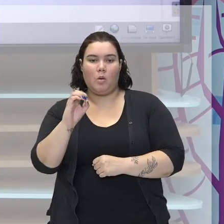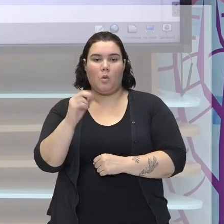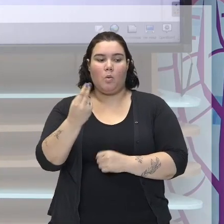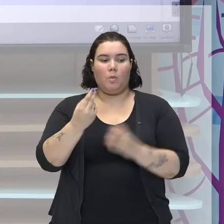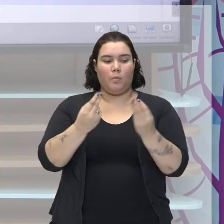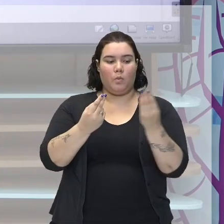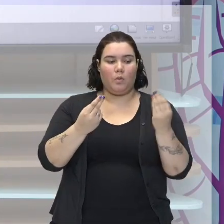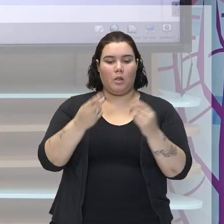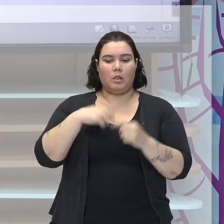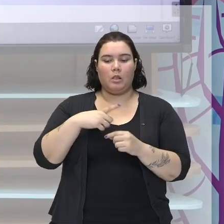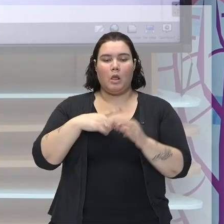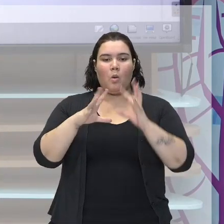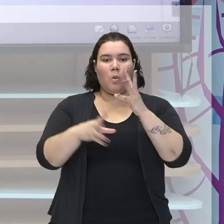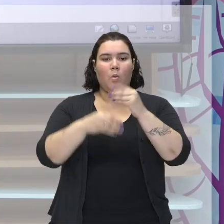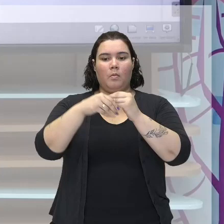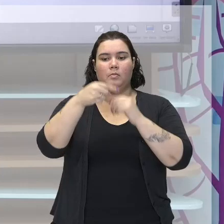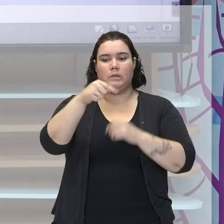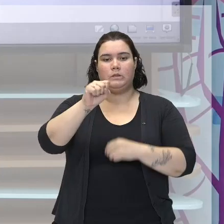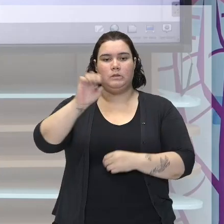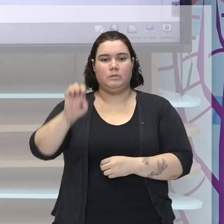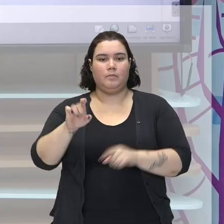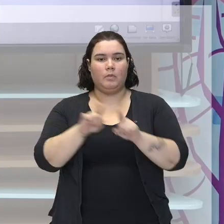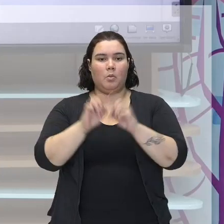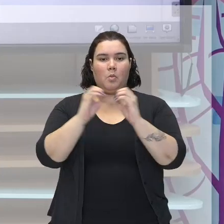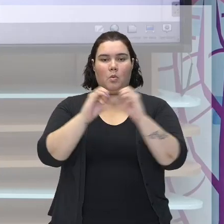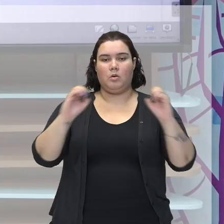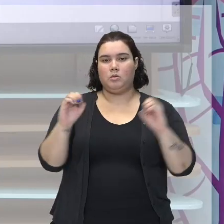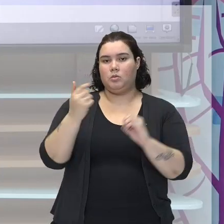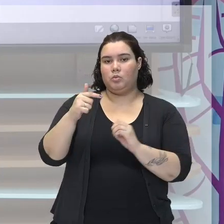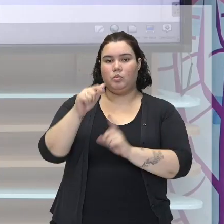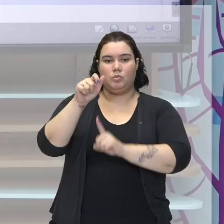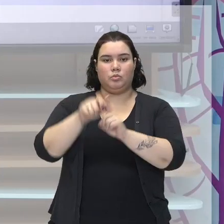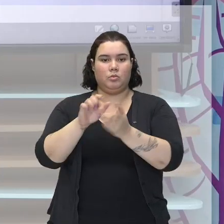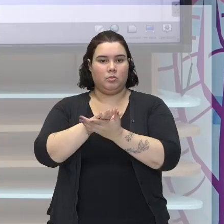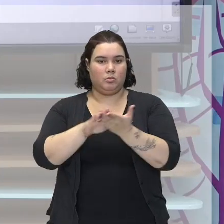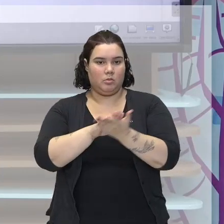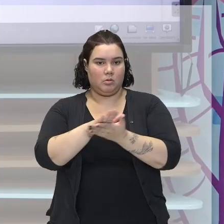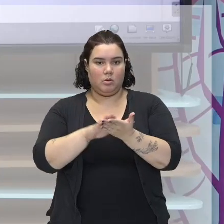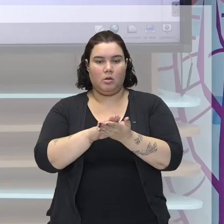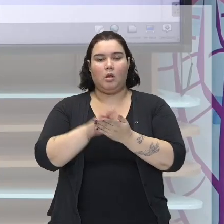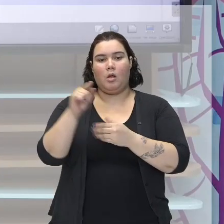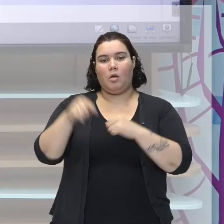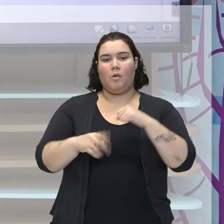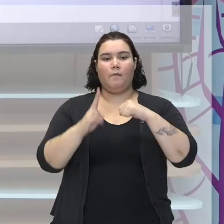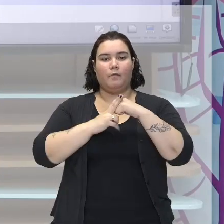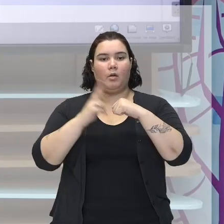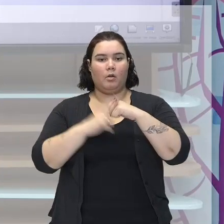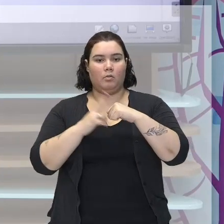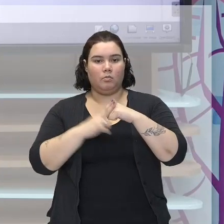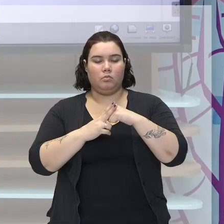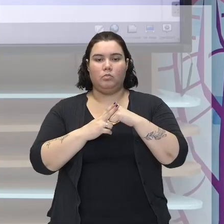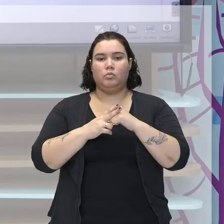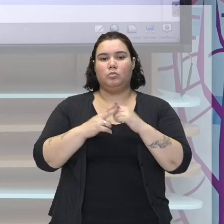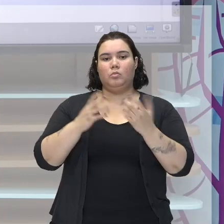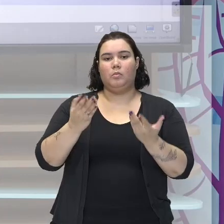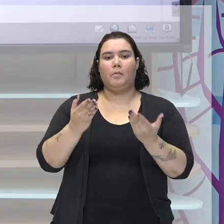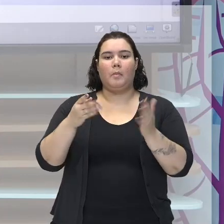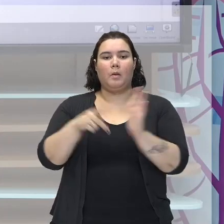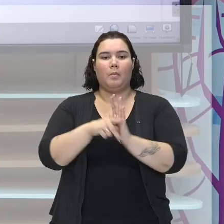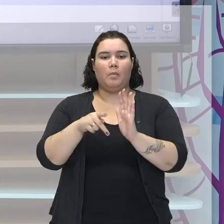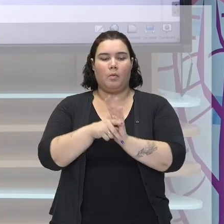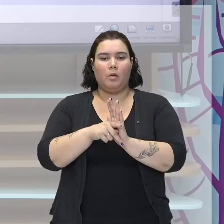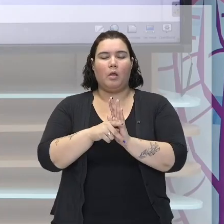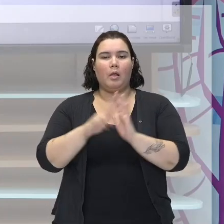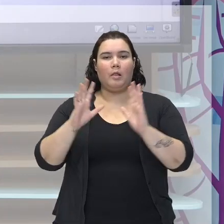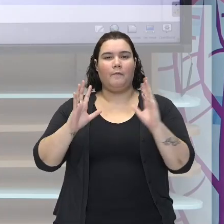da partícula ser, e a oração sem sujeito, no caso de verbos que temos